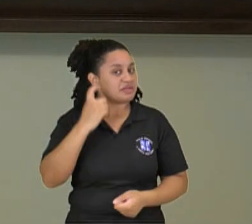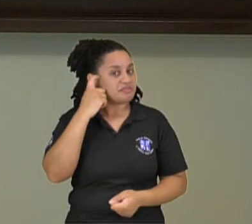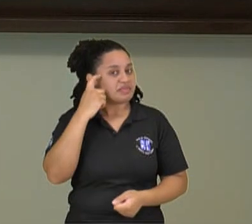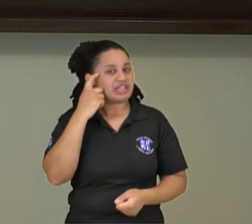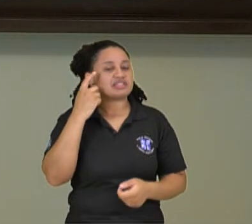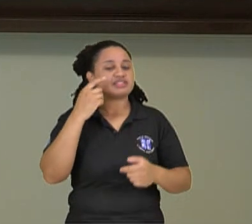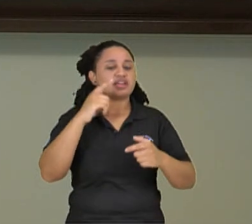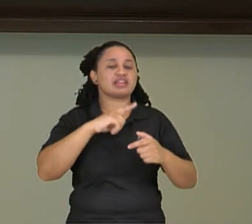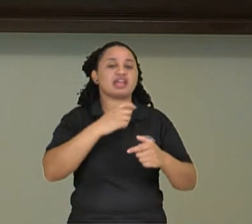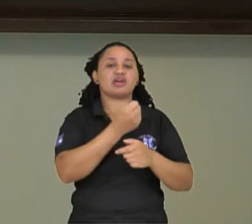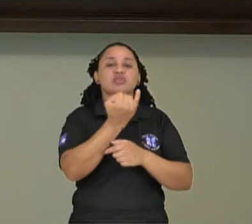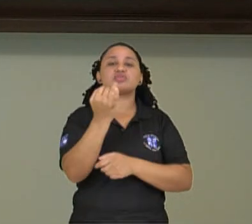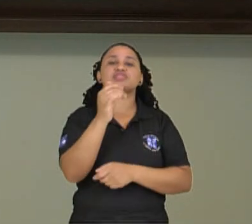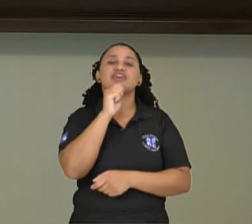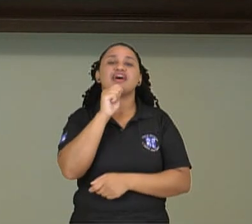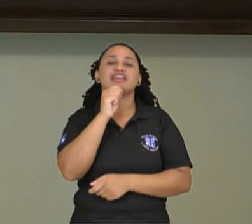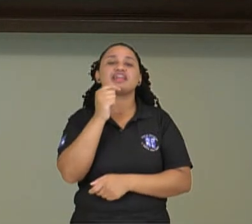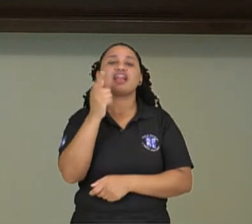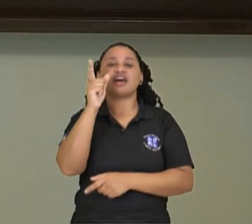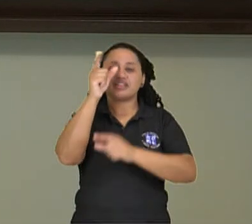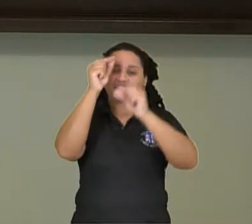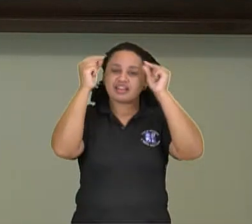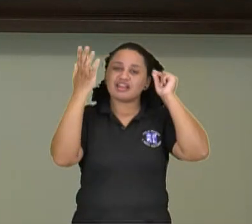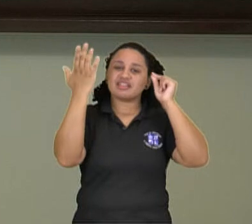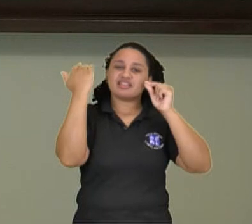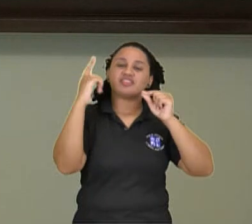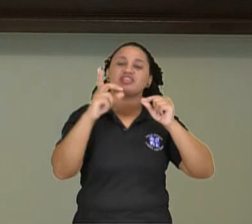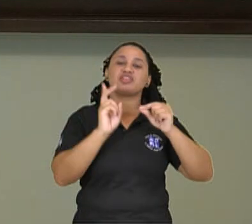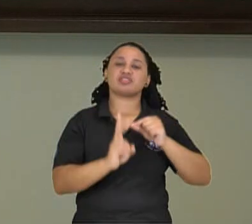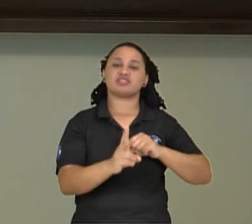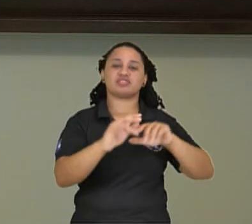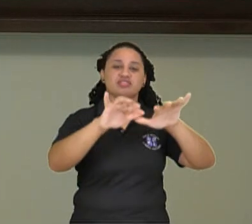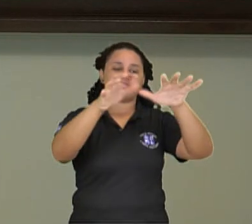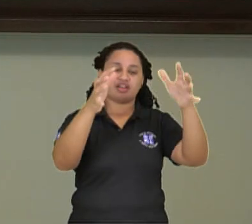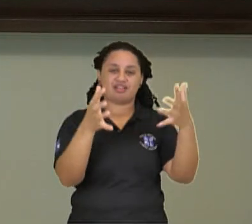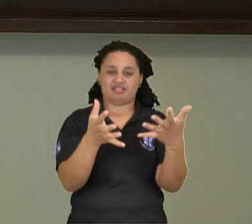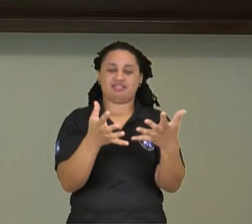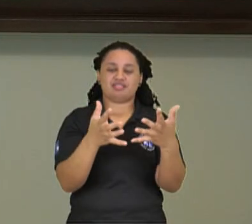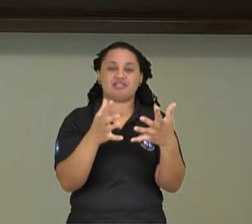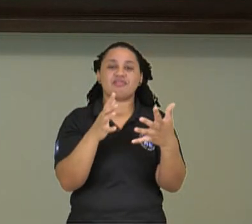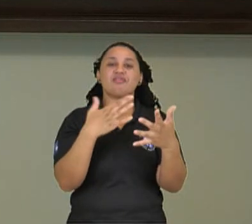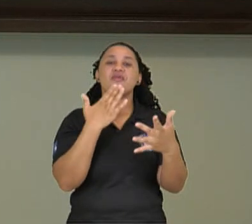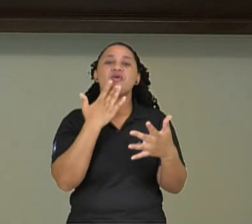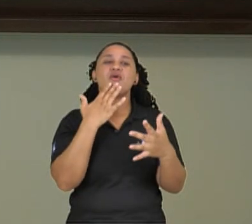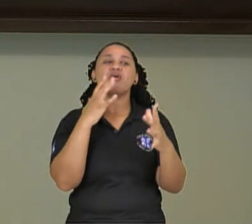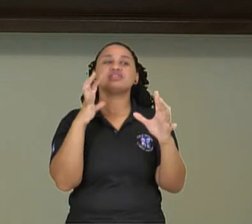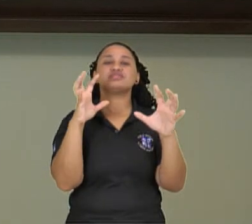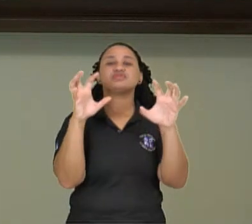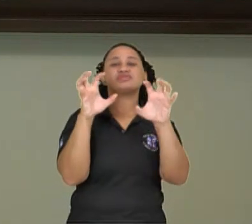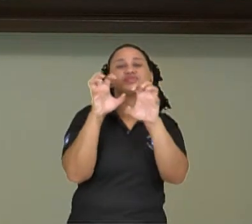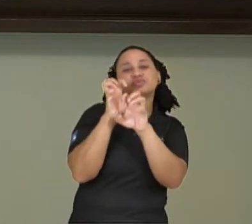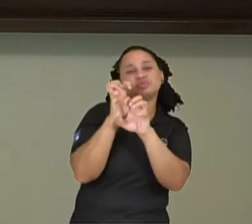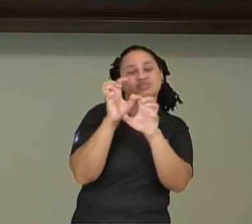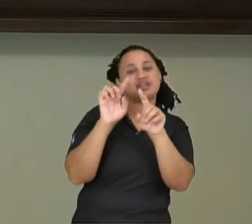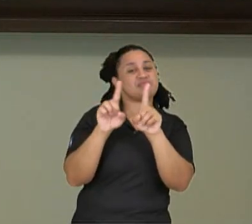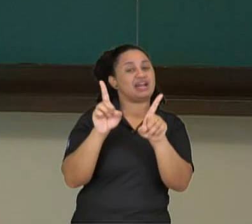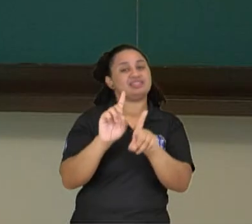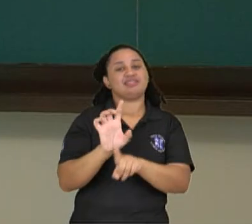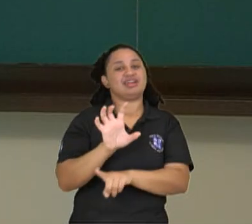exemplo, né, de uma pintura em grande dimensão, que é no teto ali, que a gente tem de um monastério no